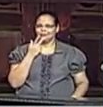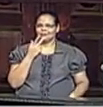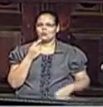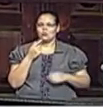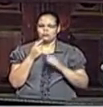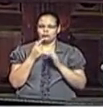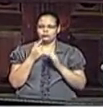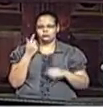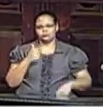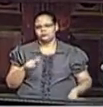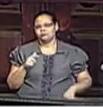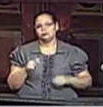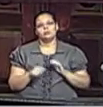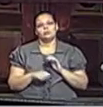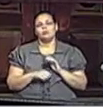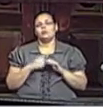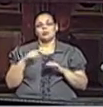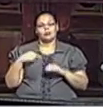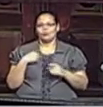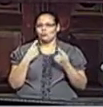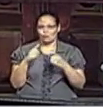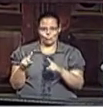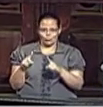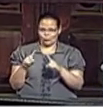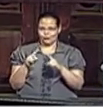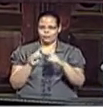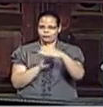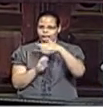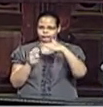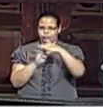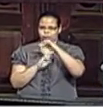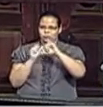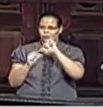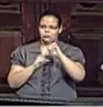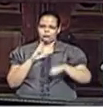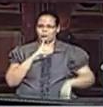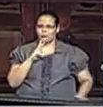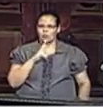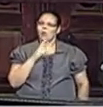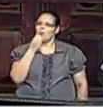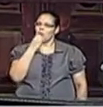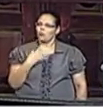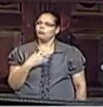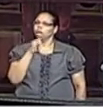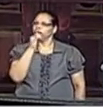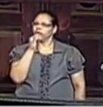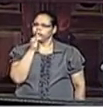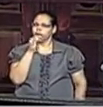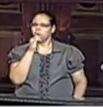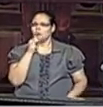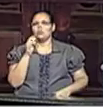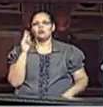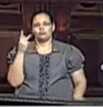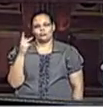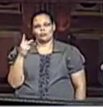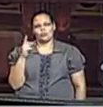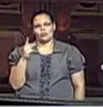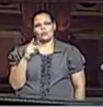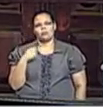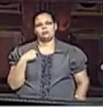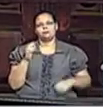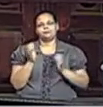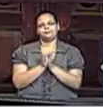de uma vez, eu não sou contra as privatizações. Ao contrário, nós temos bons exemplos na história do nosso